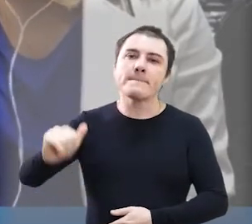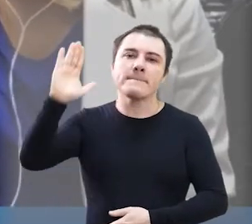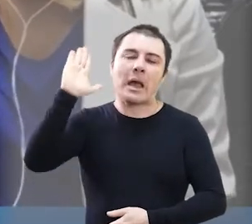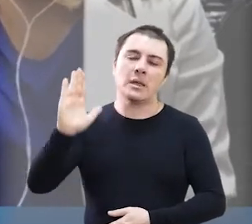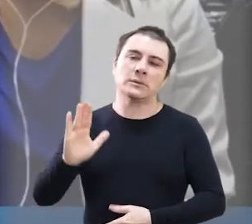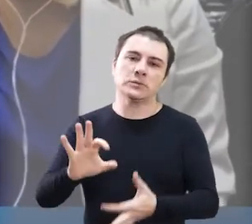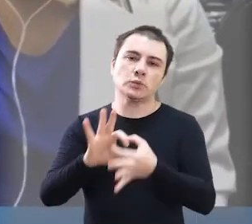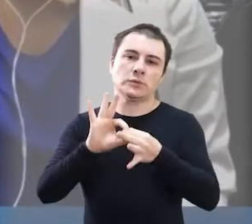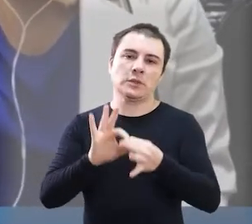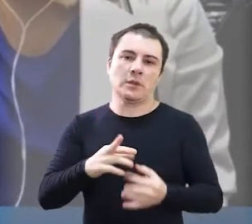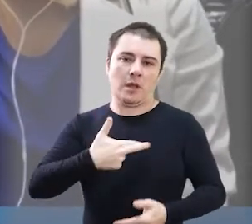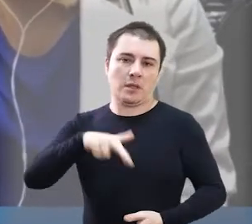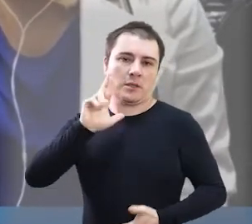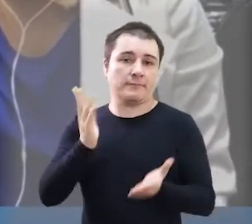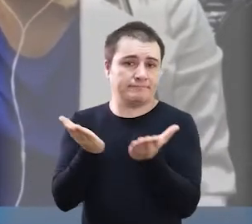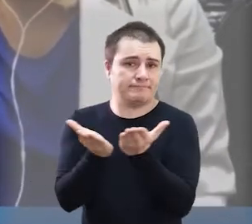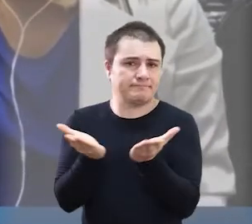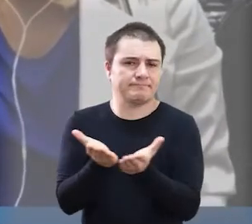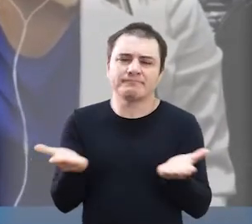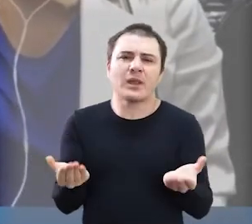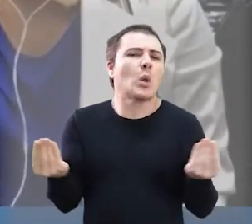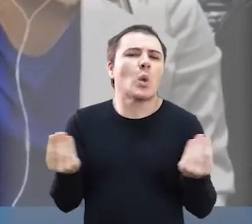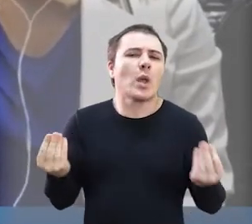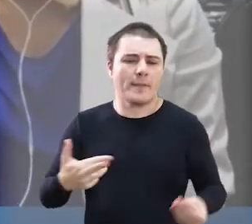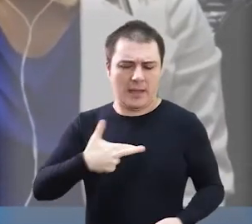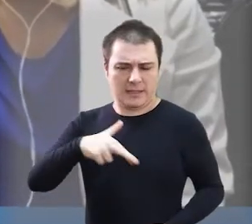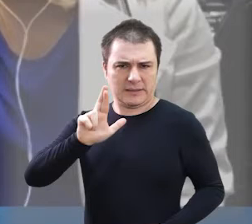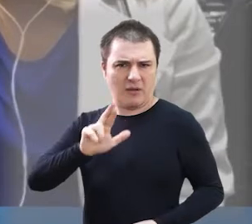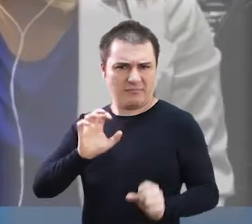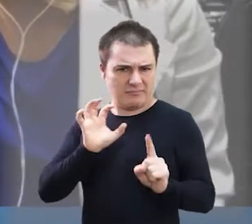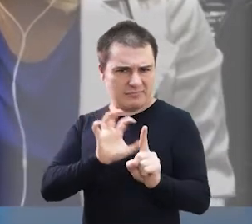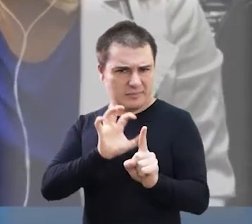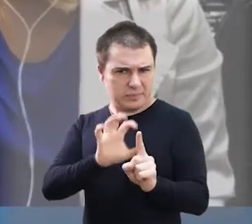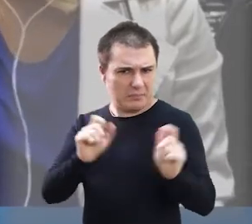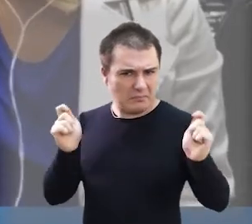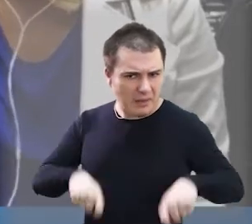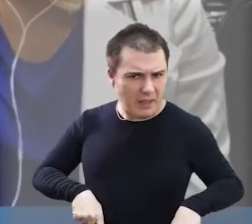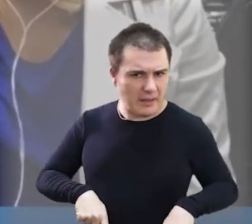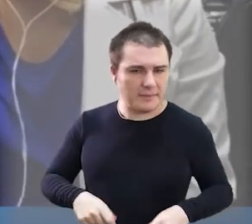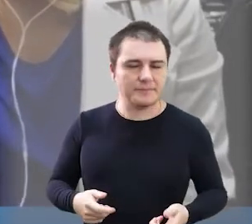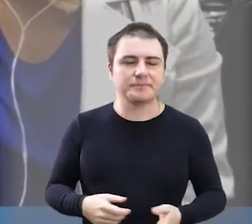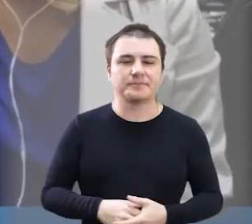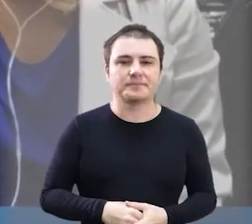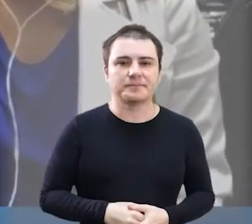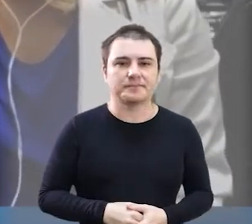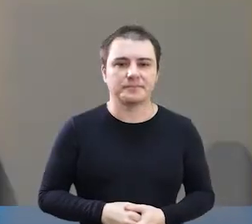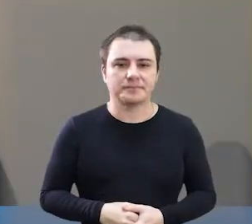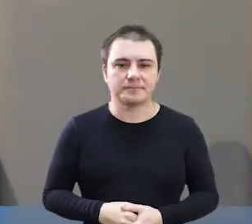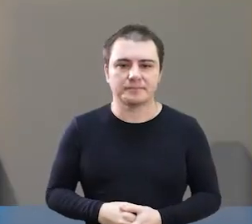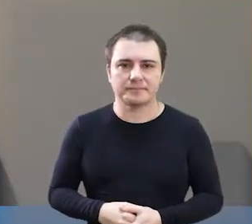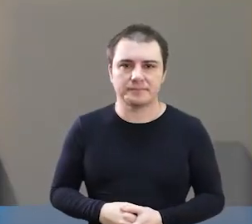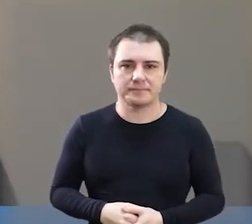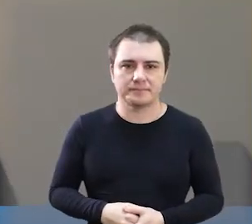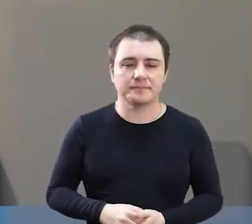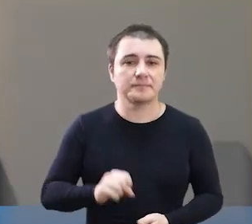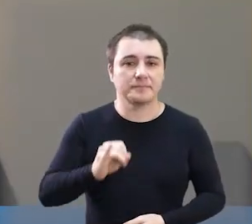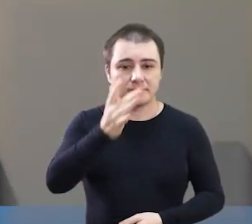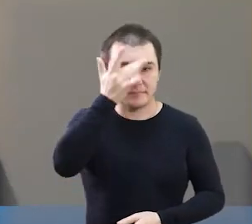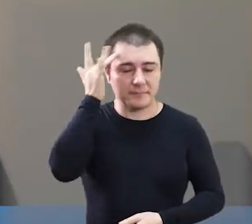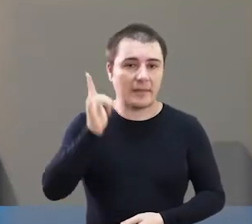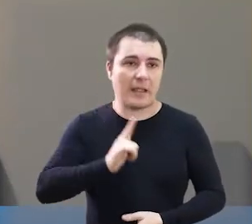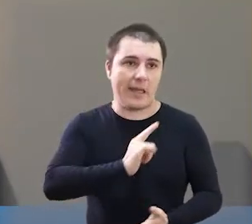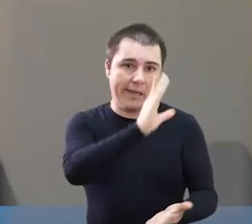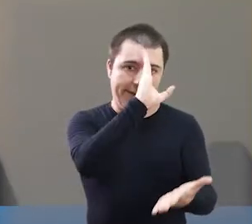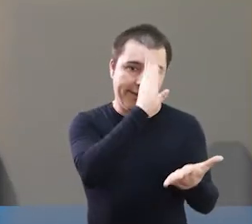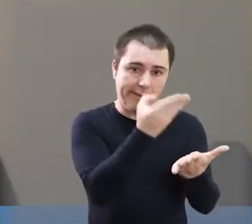predominantemente cristão. De que forma a religiosidade ela pode interferir nesse processo do luto? Uma pessoa, por exemplo, que tem